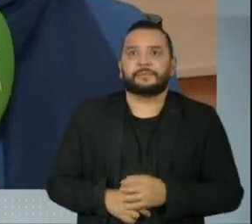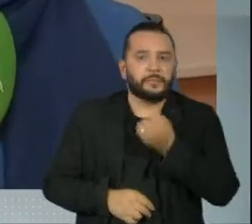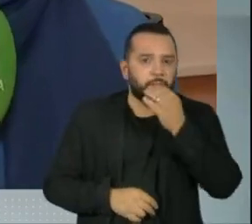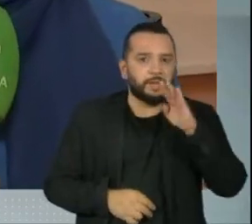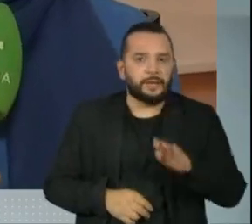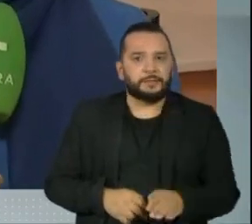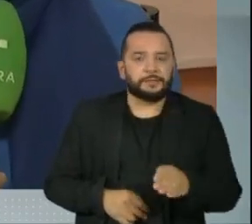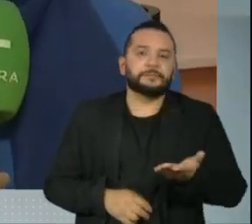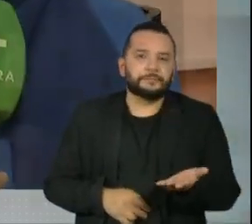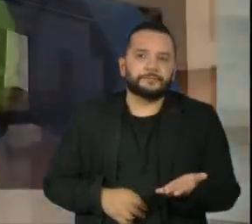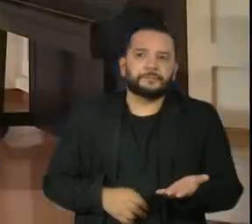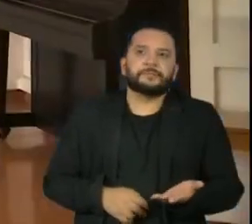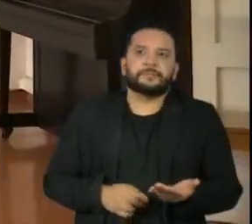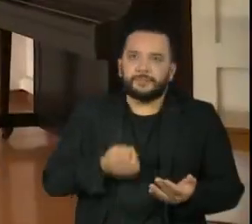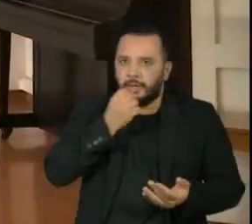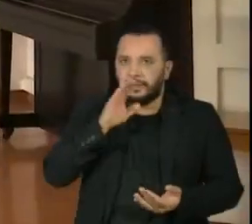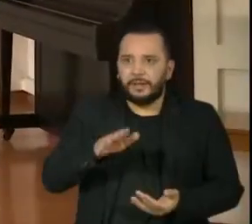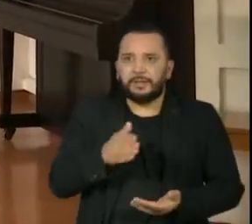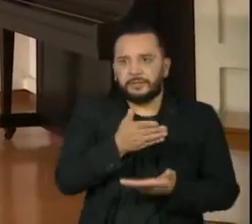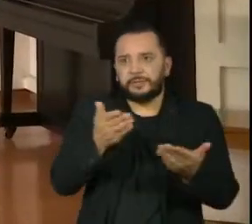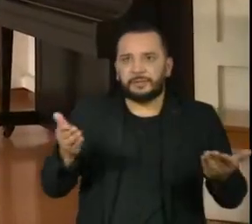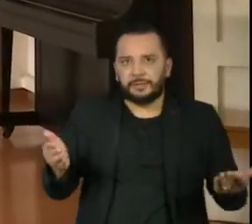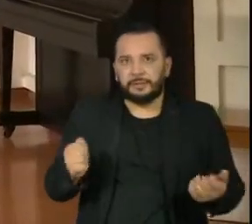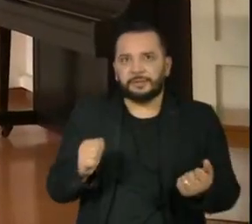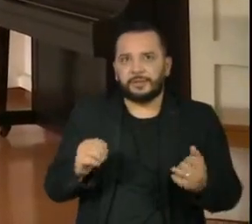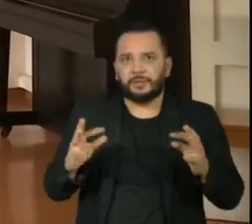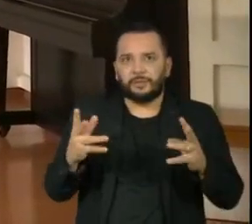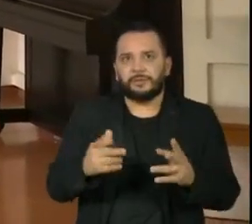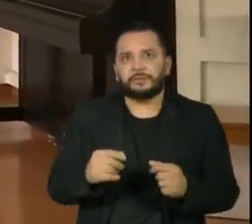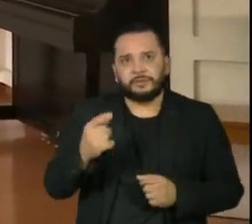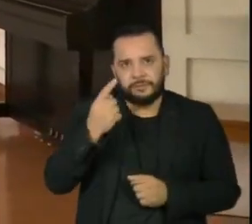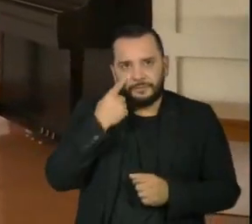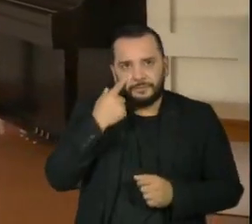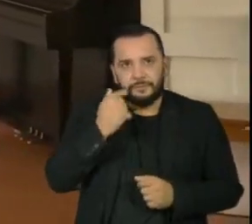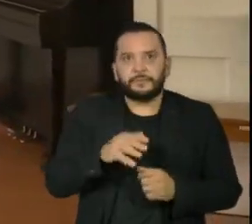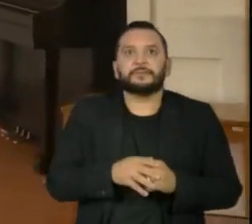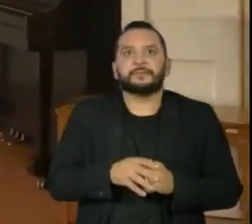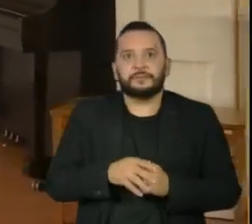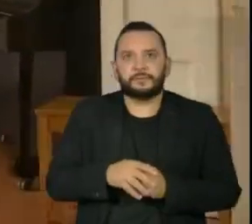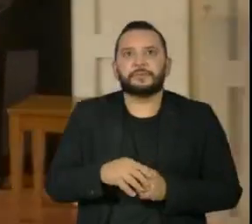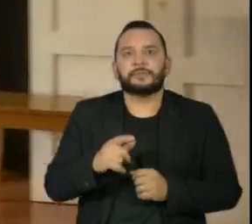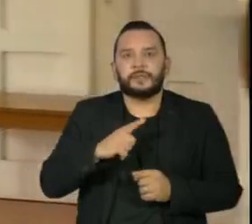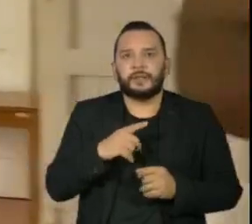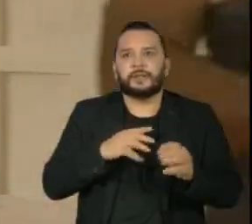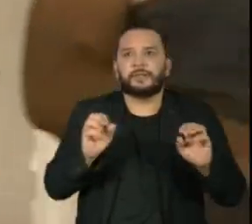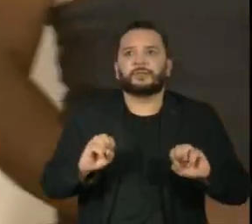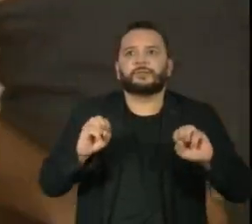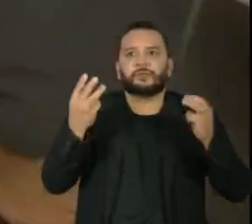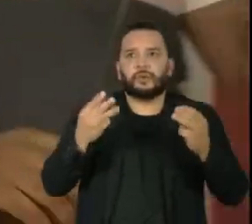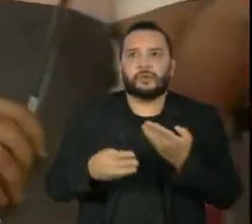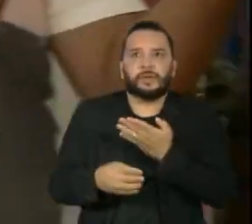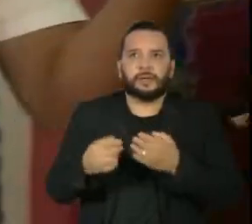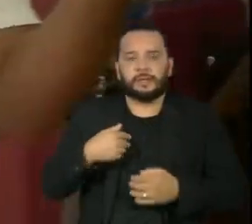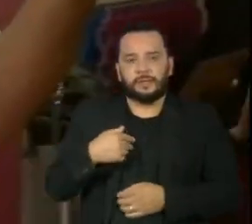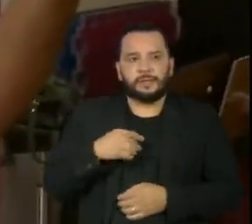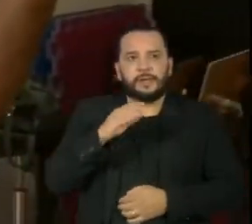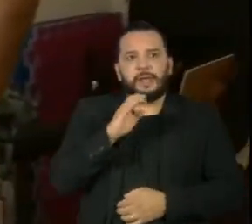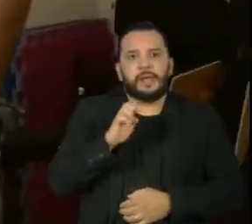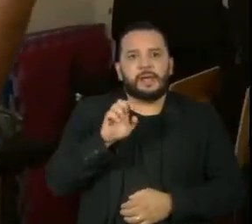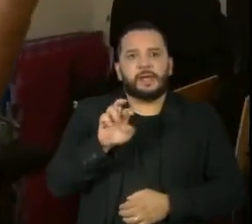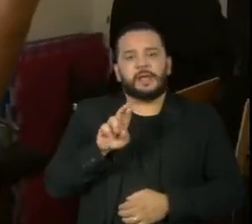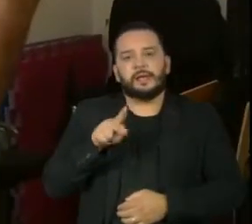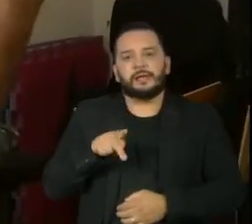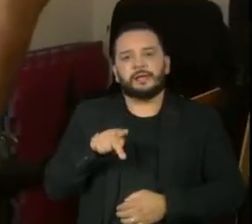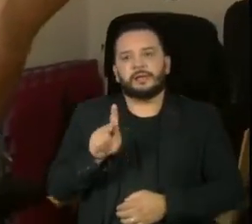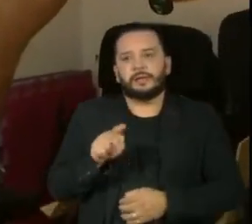Oi, Joyce. Boa tarde para você. Boa tarde para todo mundo. E olha só, mais um show aqui, ó. O Eric estuda